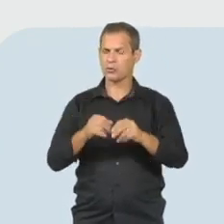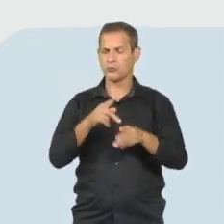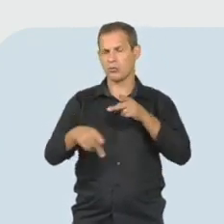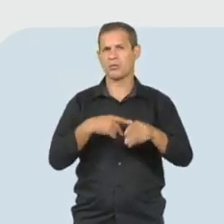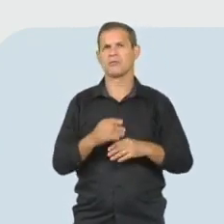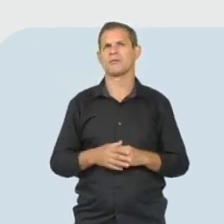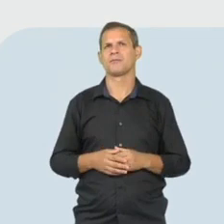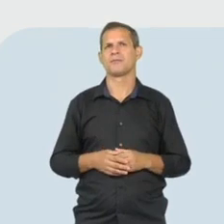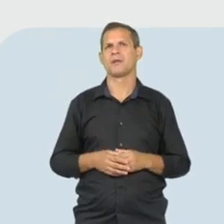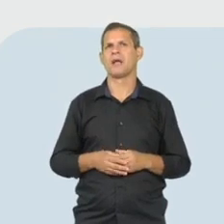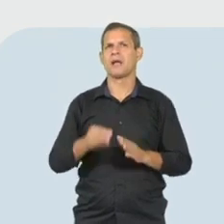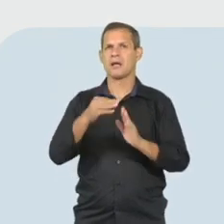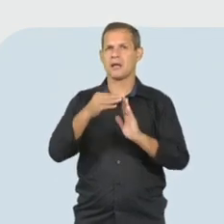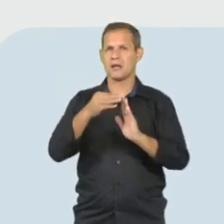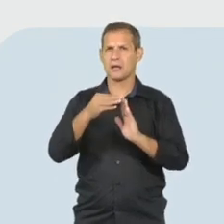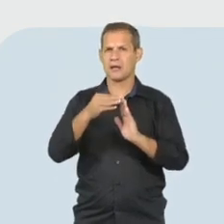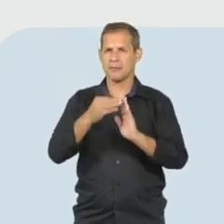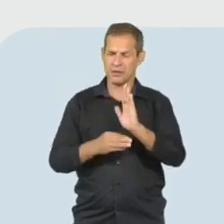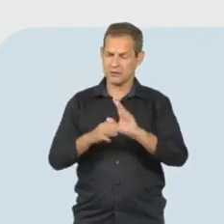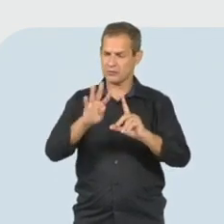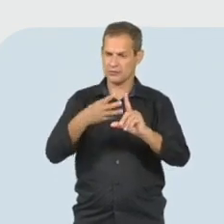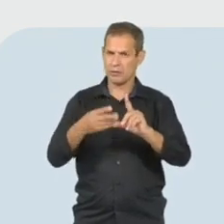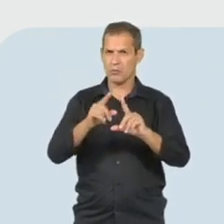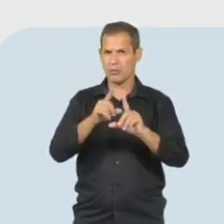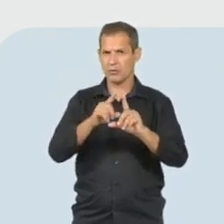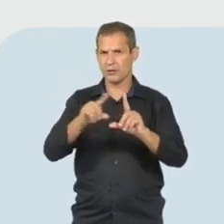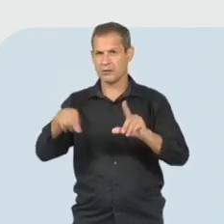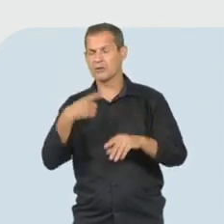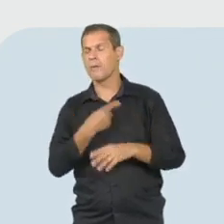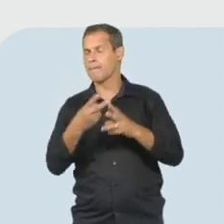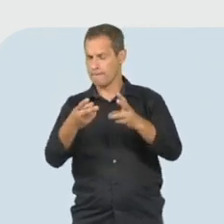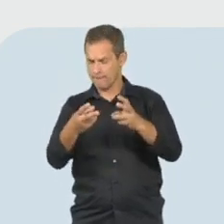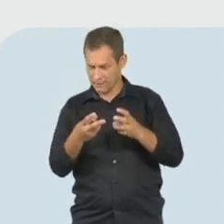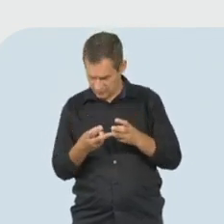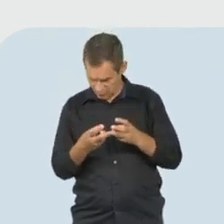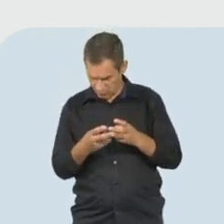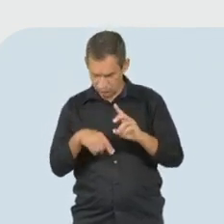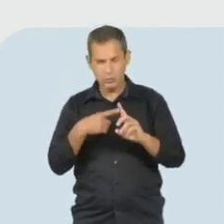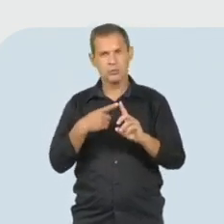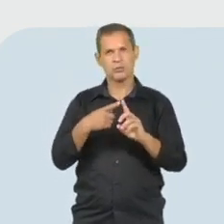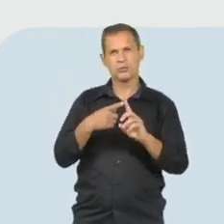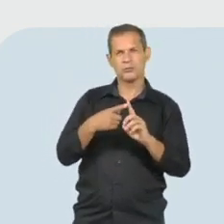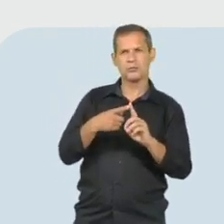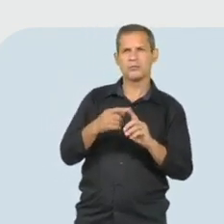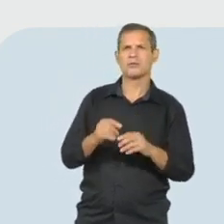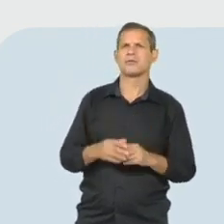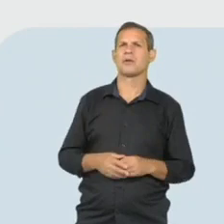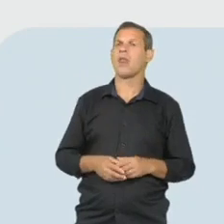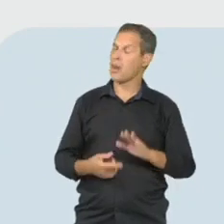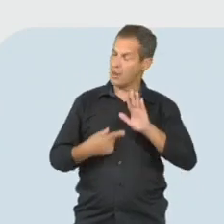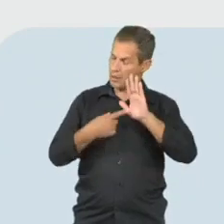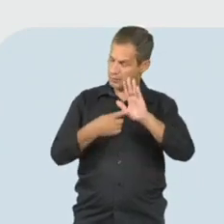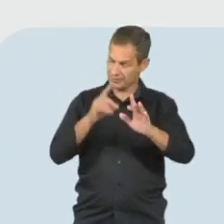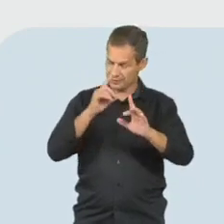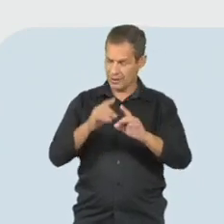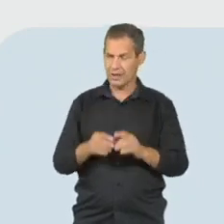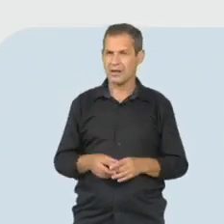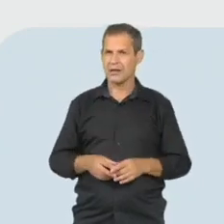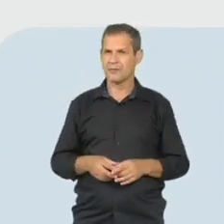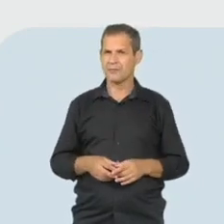população. Métodos tabulares e gráficos, nós vimos aquela intenção de apresentar dados de uma